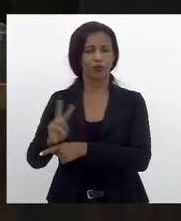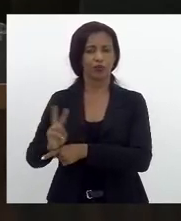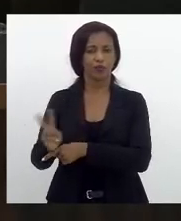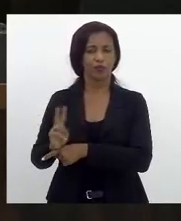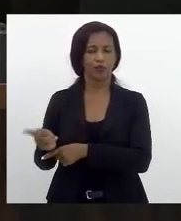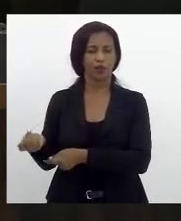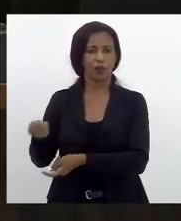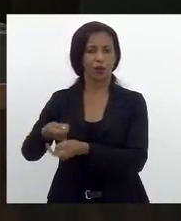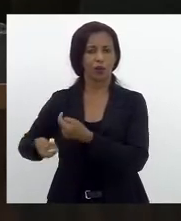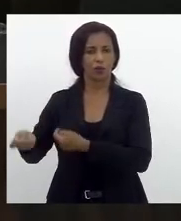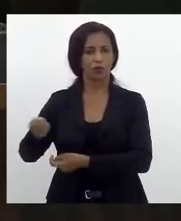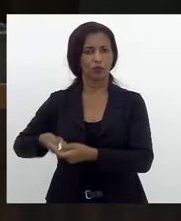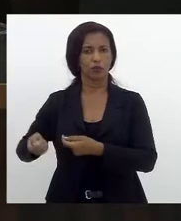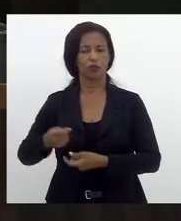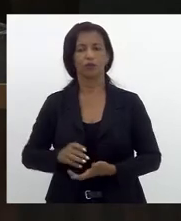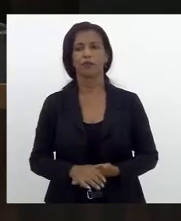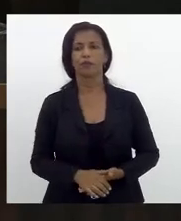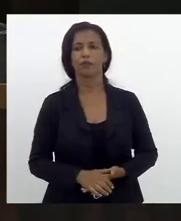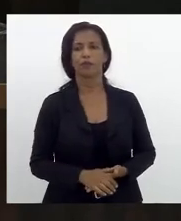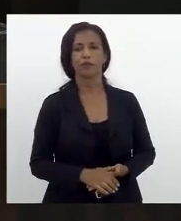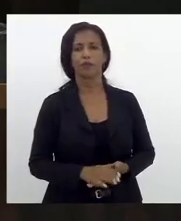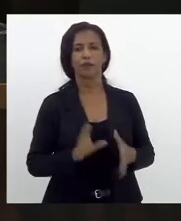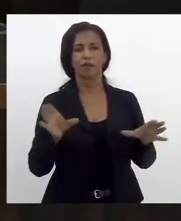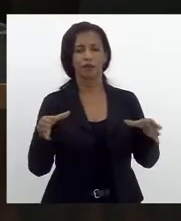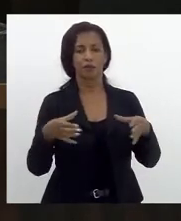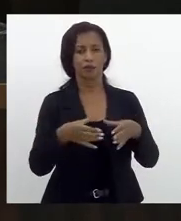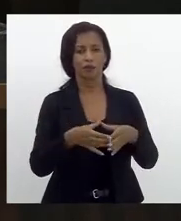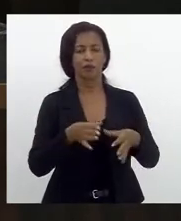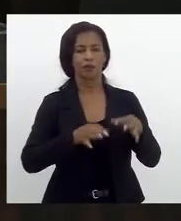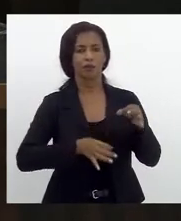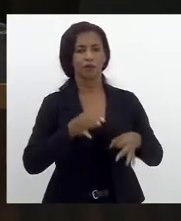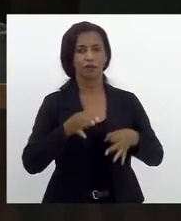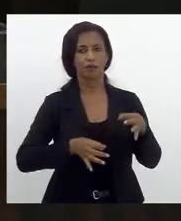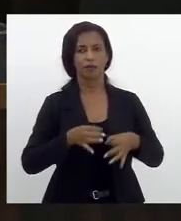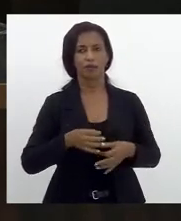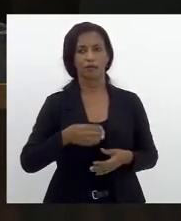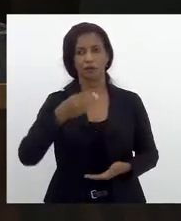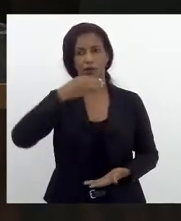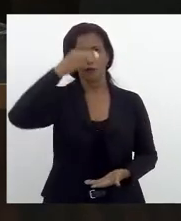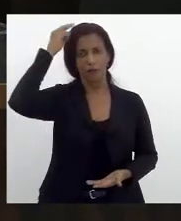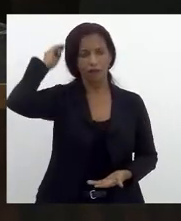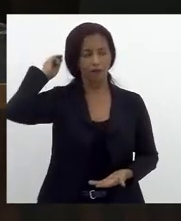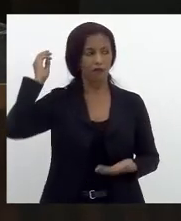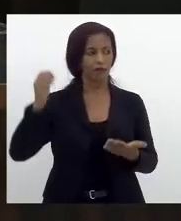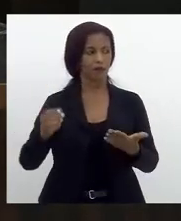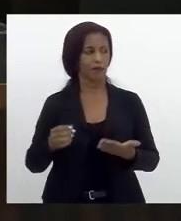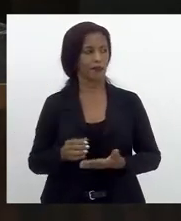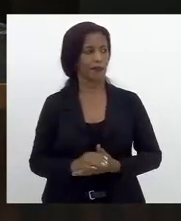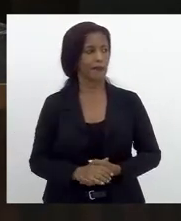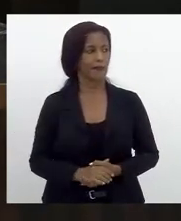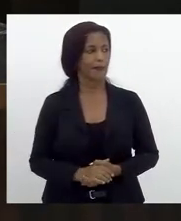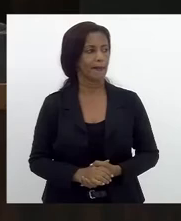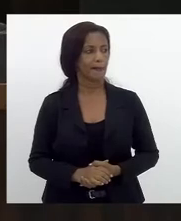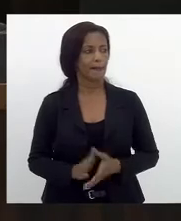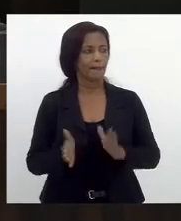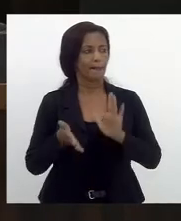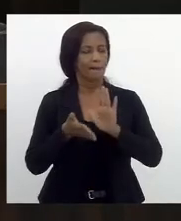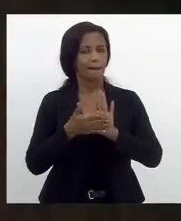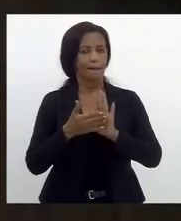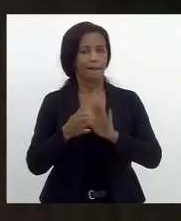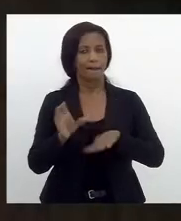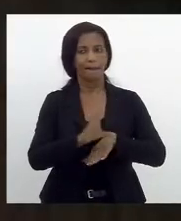Fiscalização Financeira e Controle. Para emitir parecer pela Comissão de Constituição e Justiça, deputado Márcio Pacheco. O parecer é